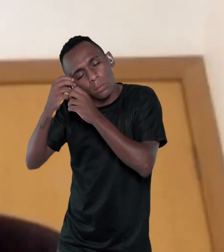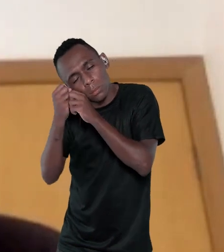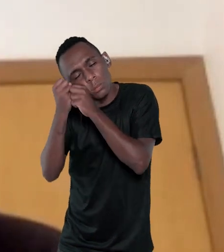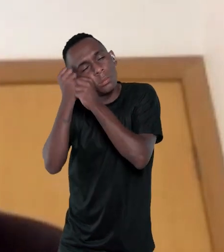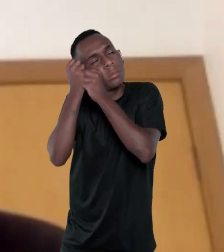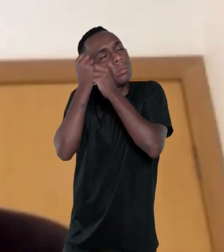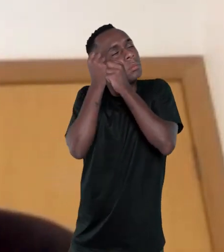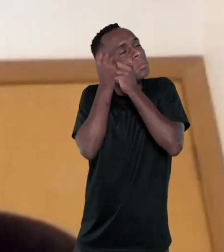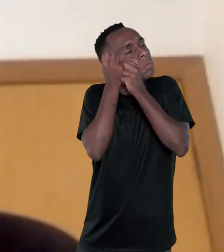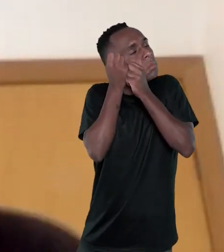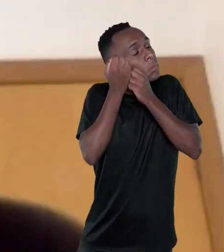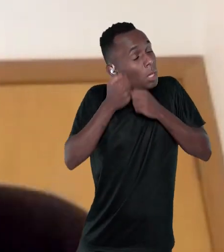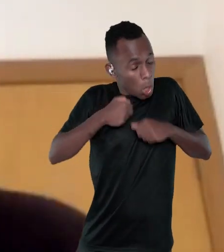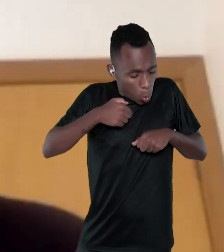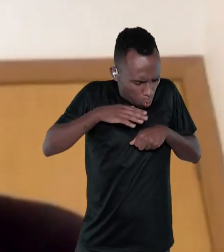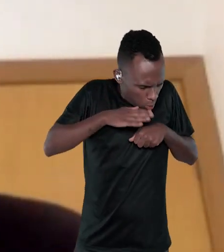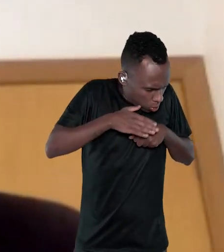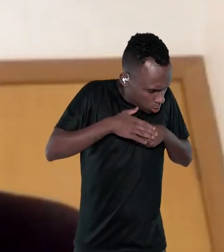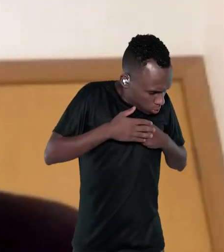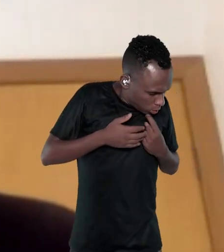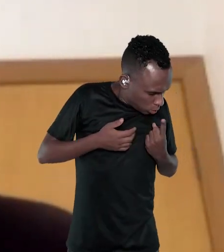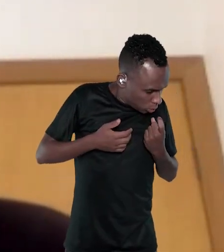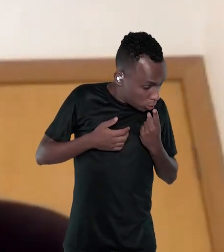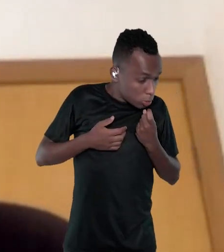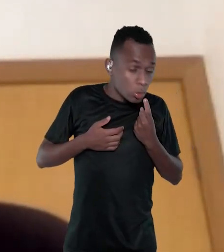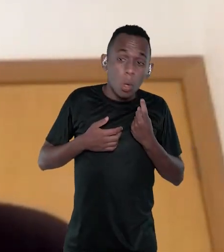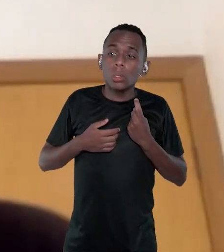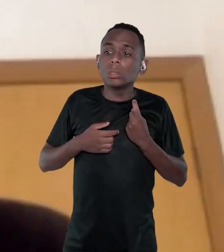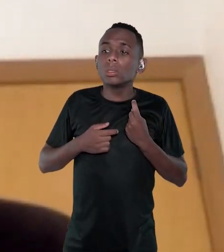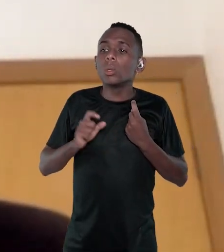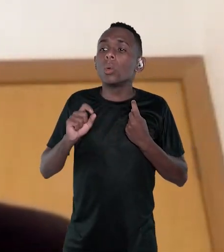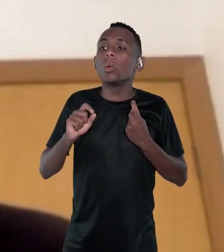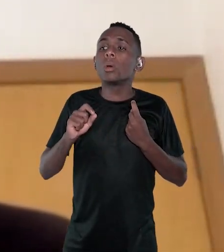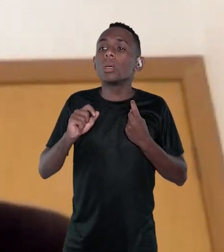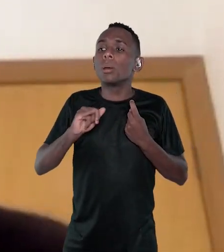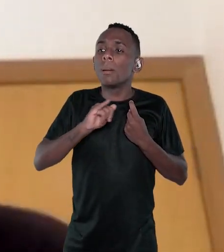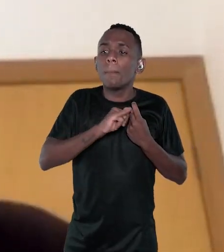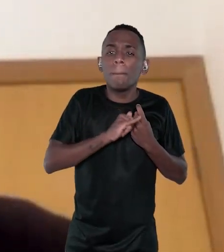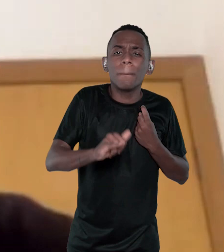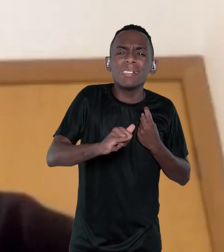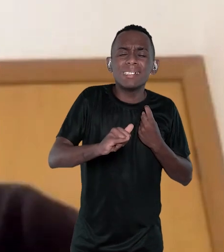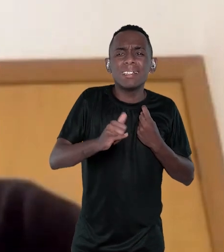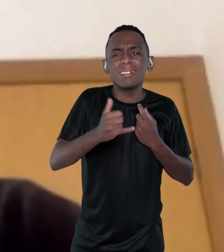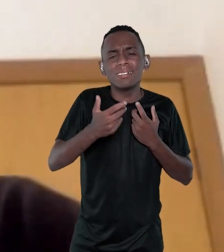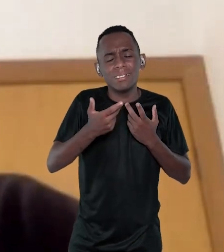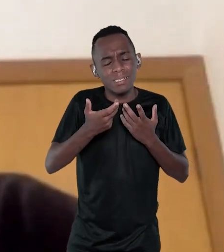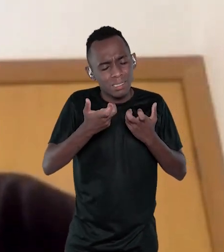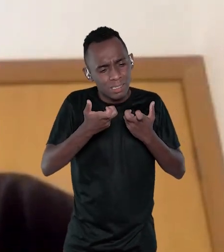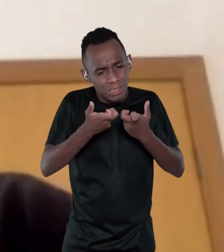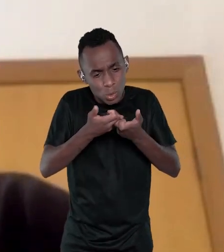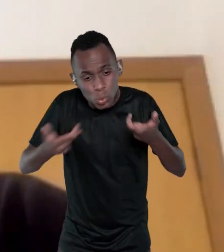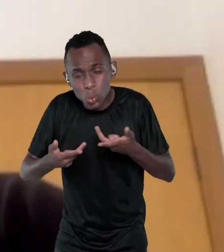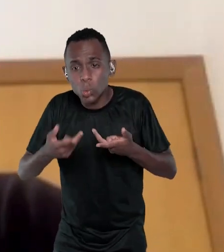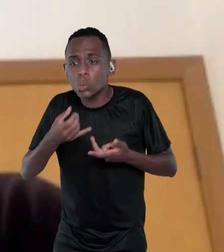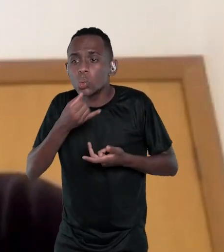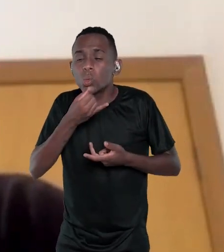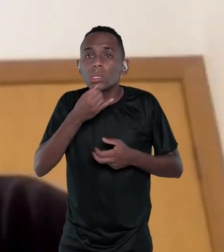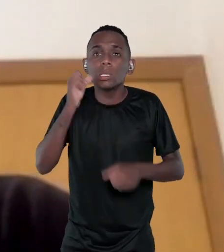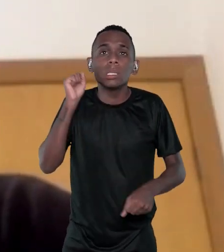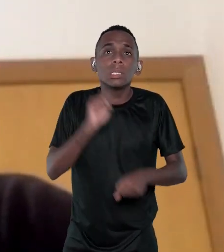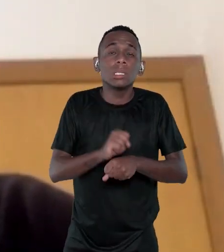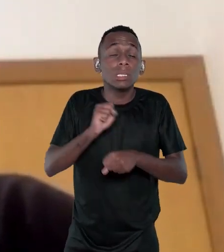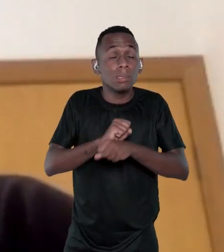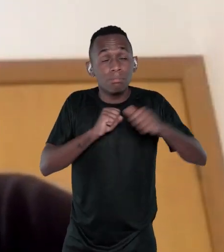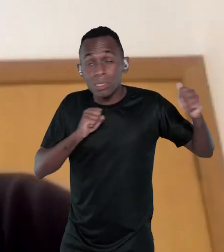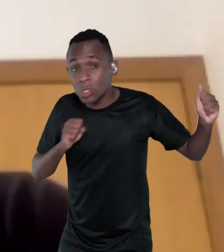mendigos adormecem sob as marquises. Diviso daqui o poeta solitário, a